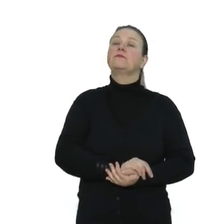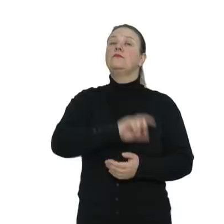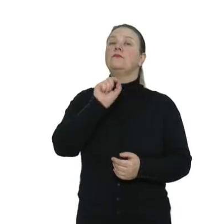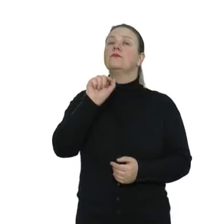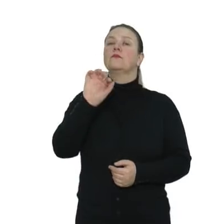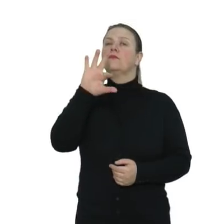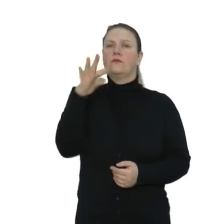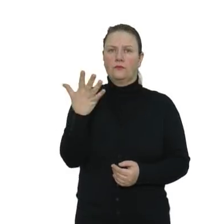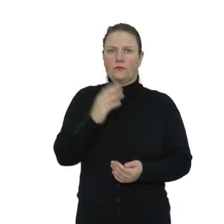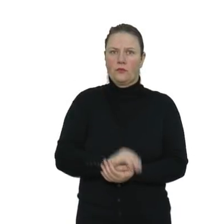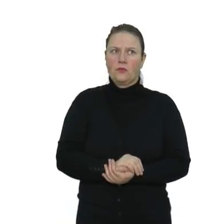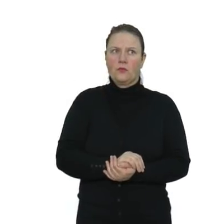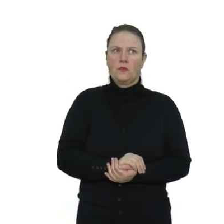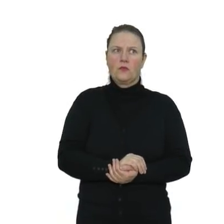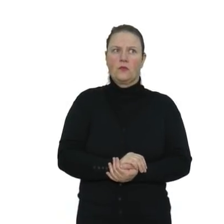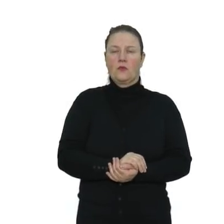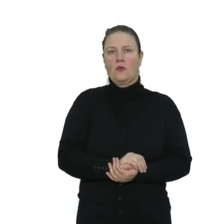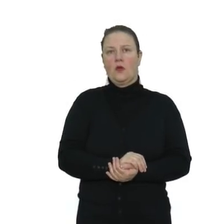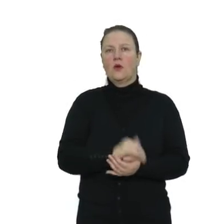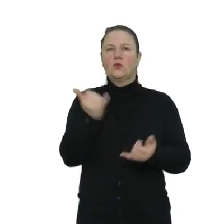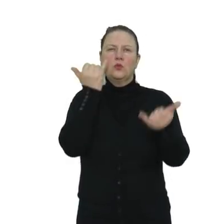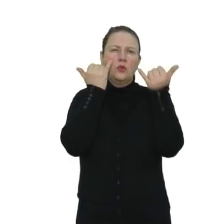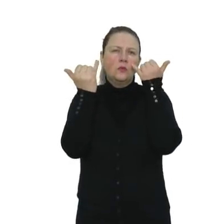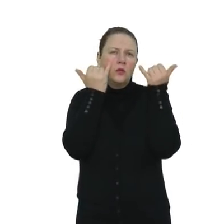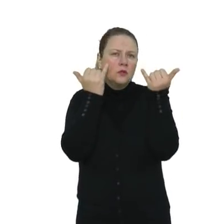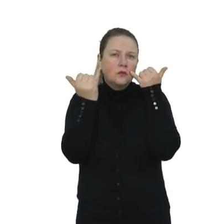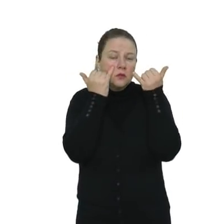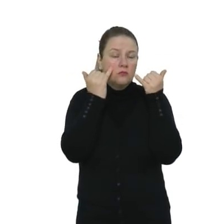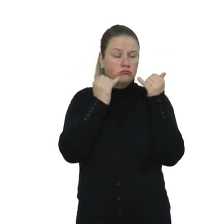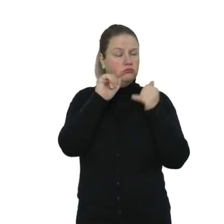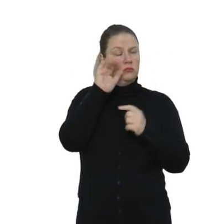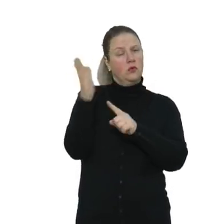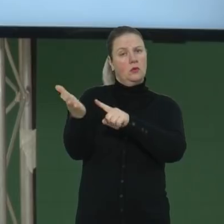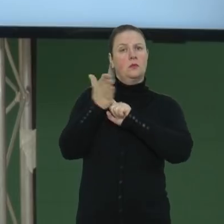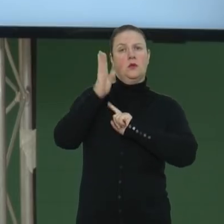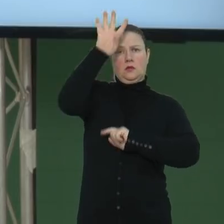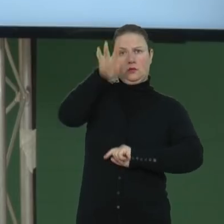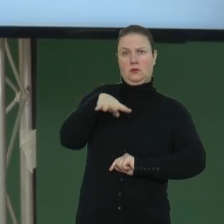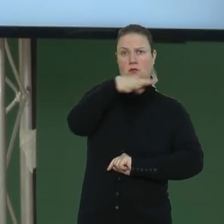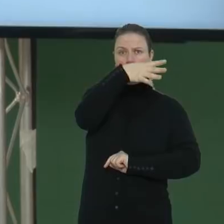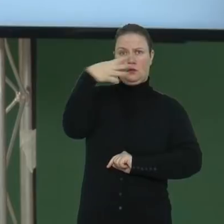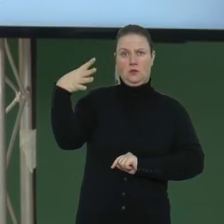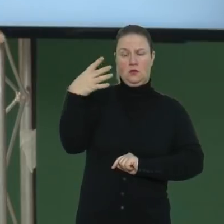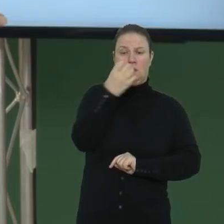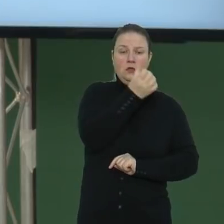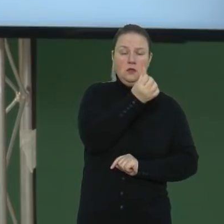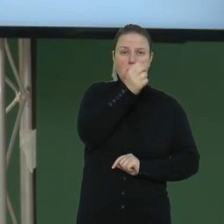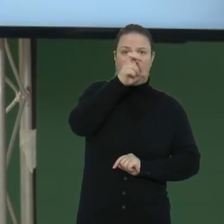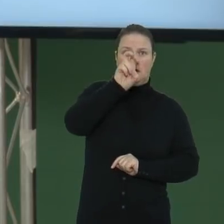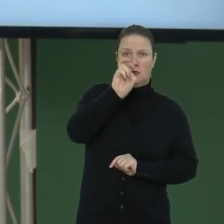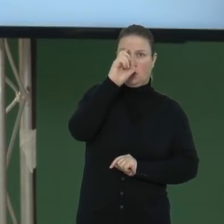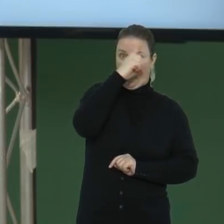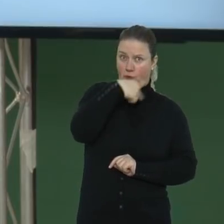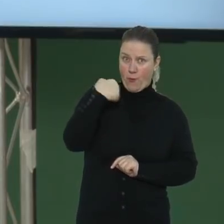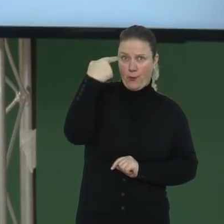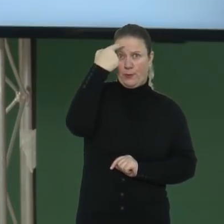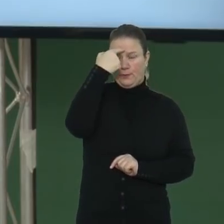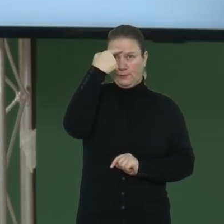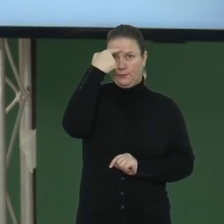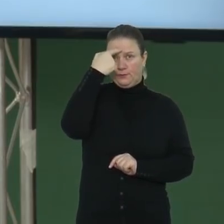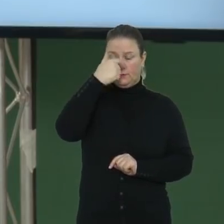E depois, nas últimas informações que nós temos nessa tabela, que seriam a 65 horas, ele estaria o quê?